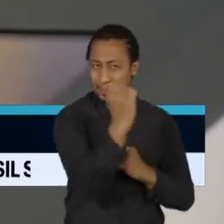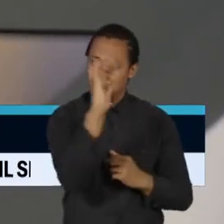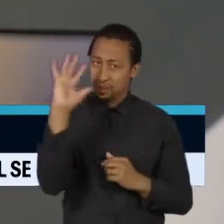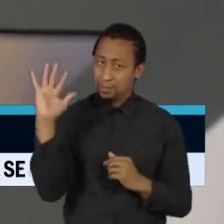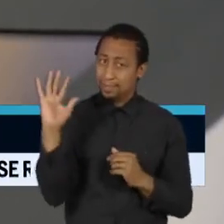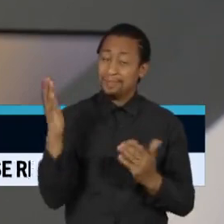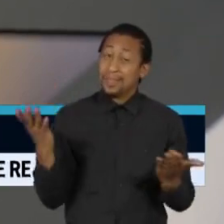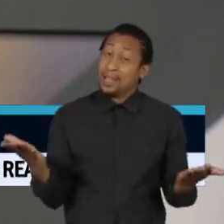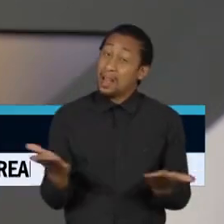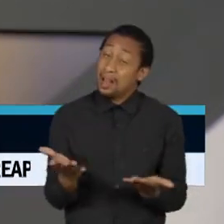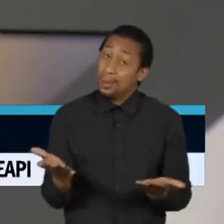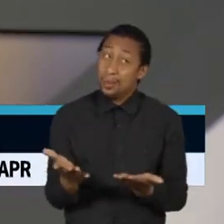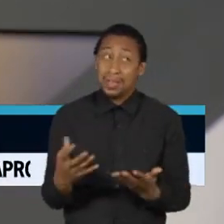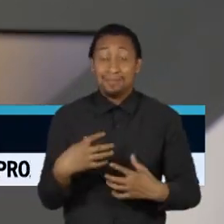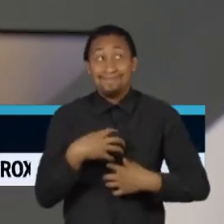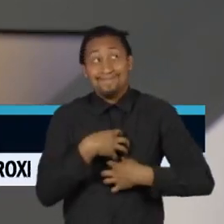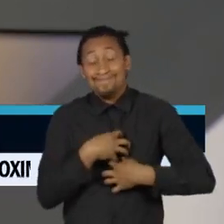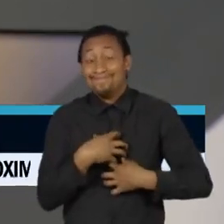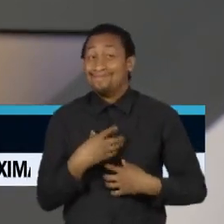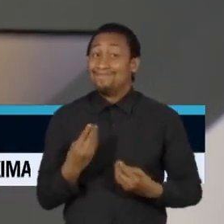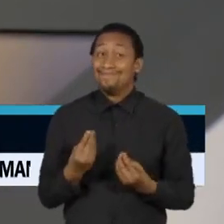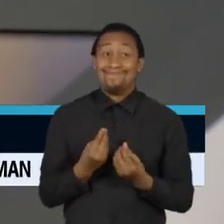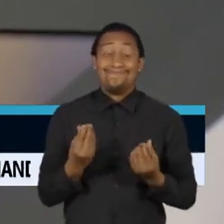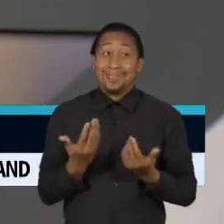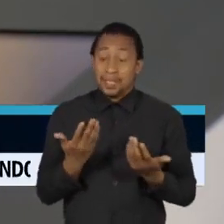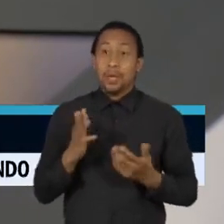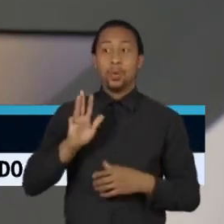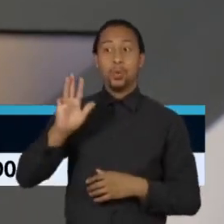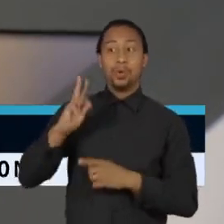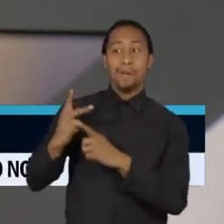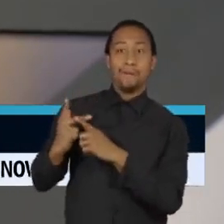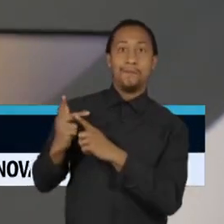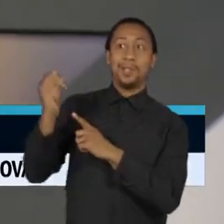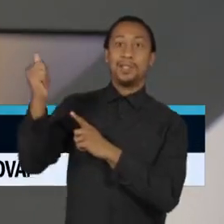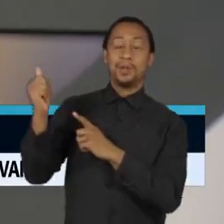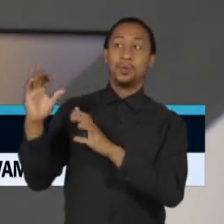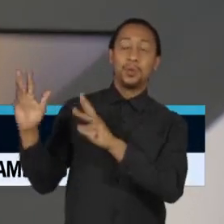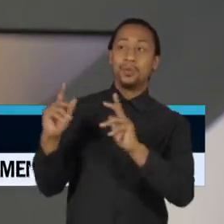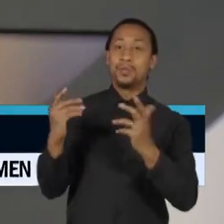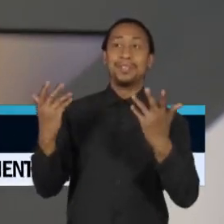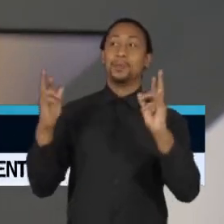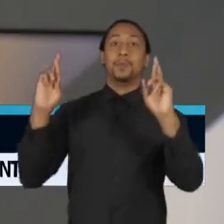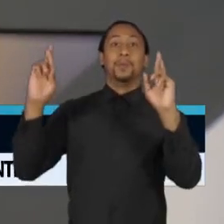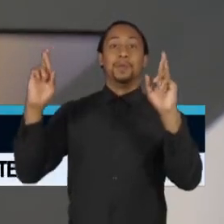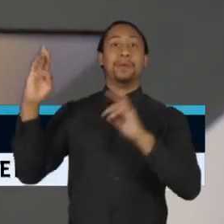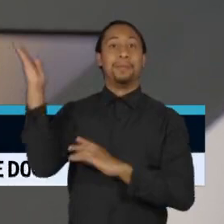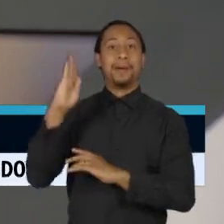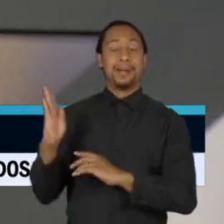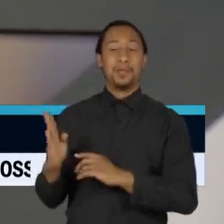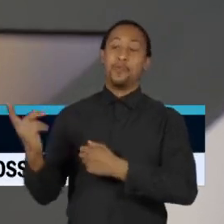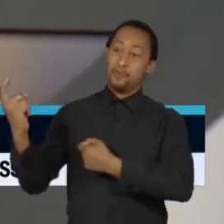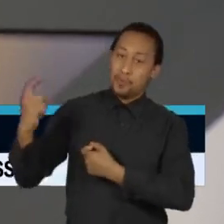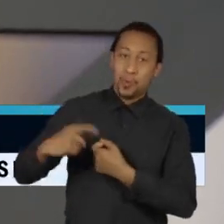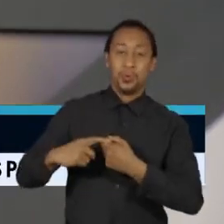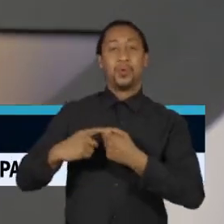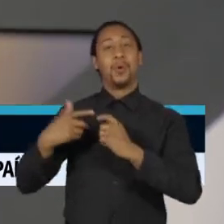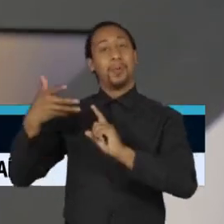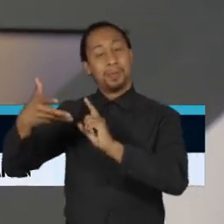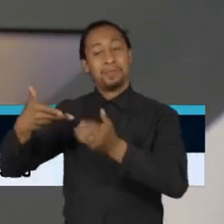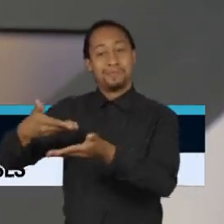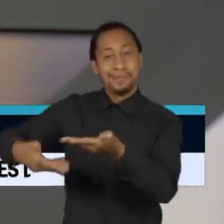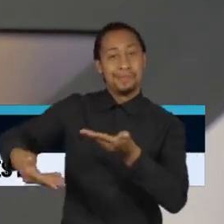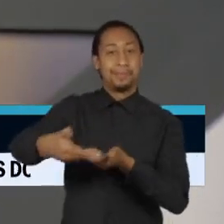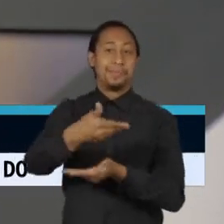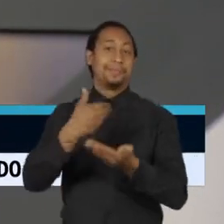esse sentimento de que o Brasil está voltando à discussão, especialmente na questão ambiental. É só ver o seguinte, né? O